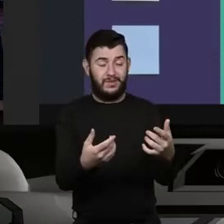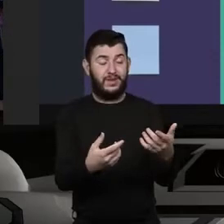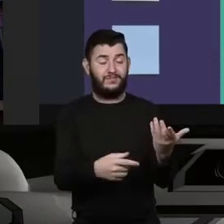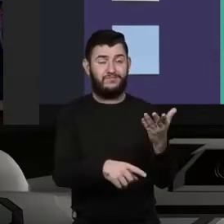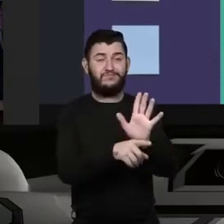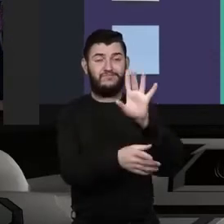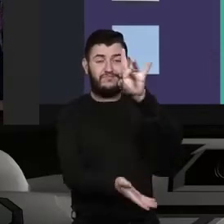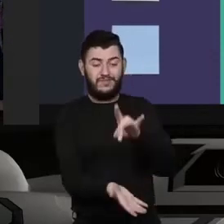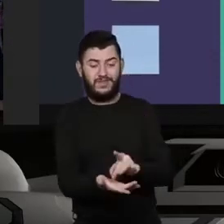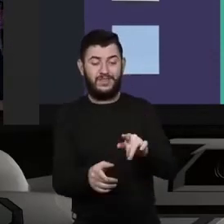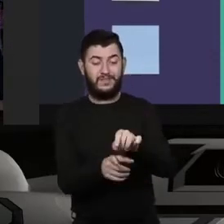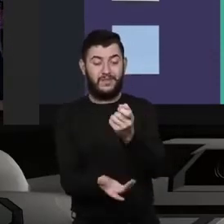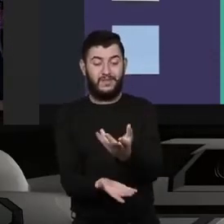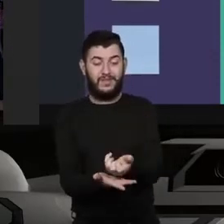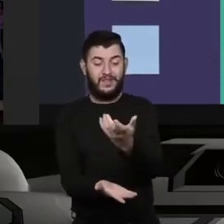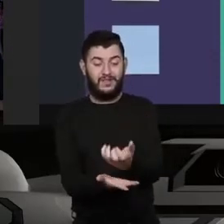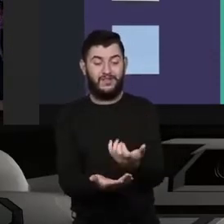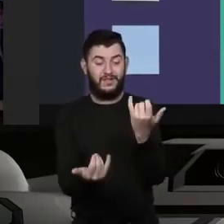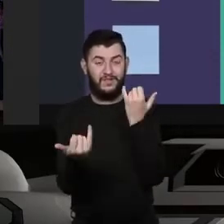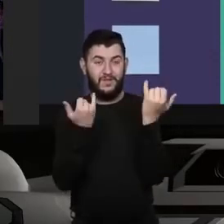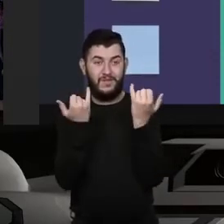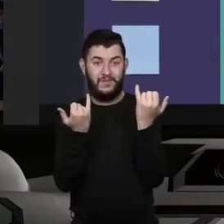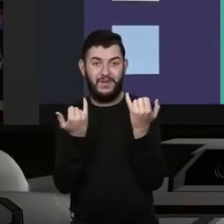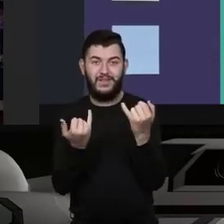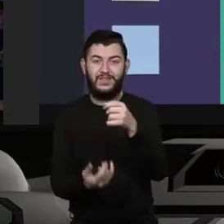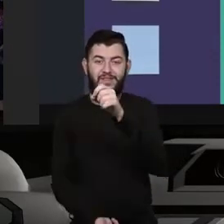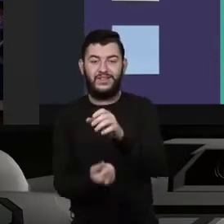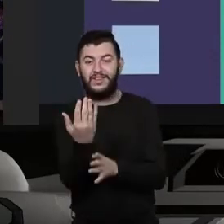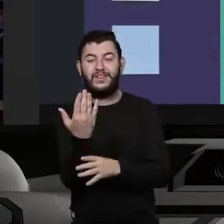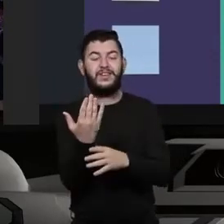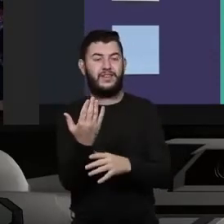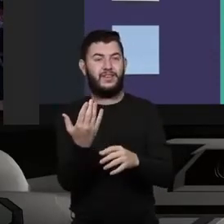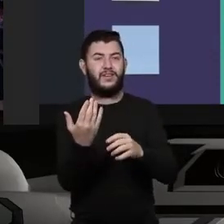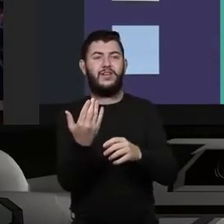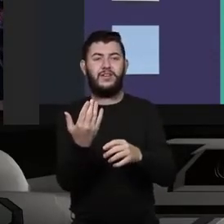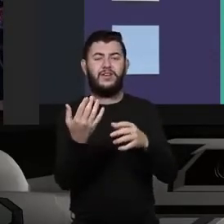essas informações, criou um grande mapa,